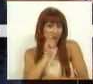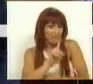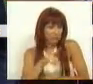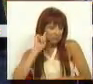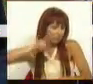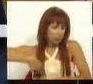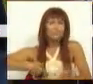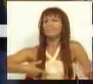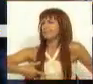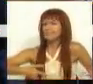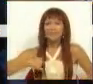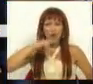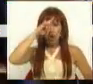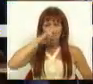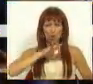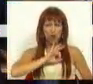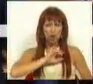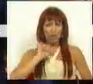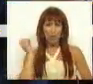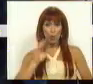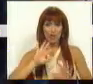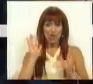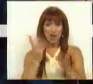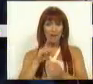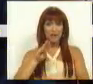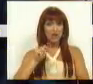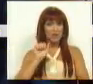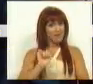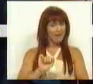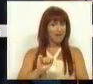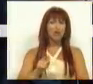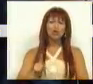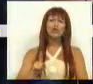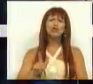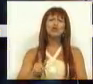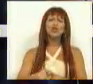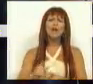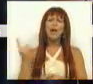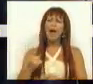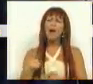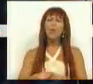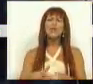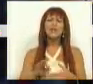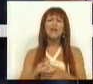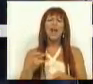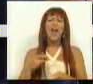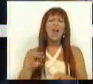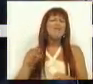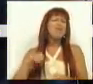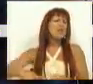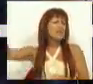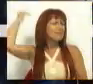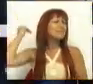infração, recordo ao Sr. Procurador-Geral Distrital que já nas ordenações afonsinas em